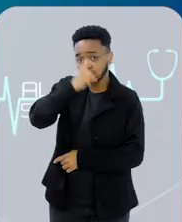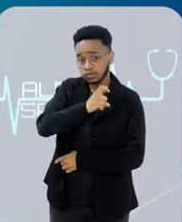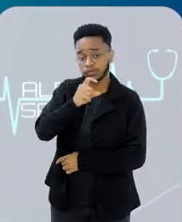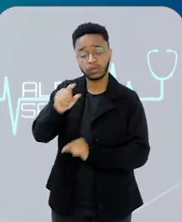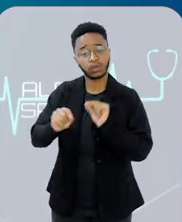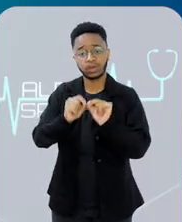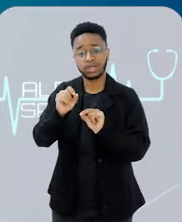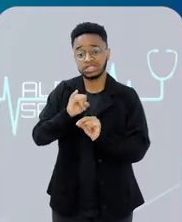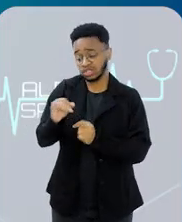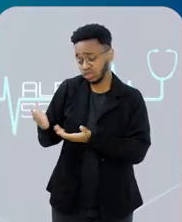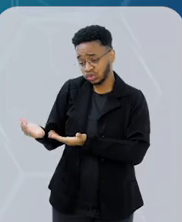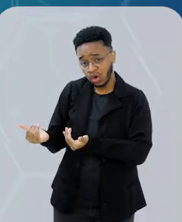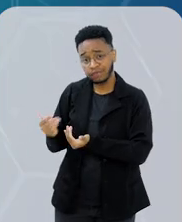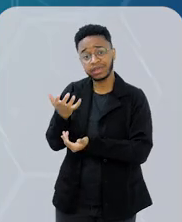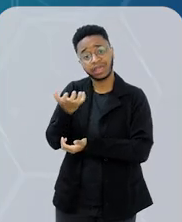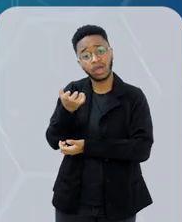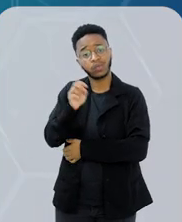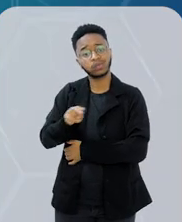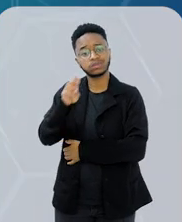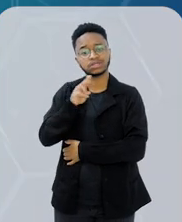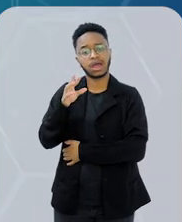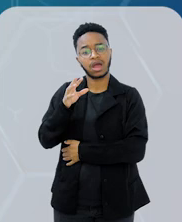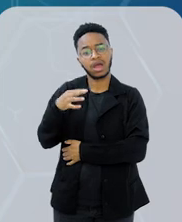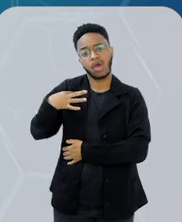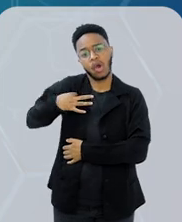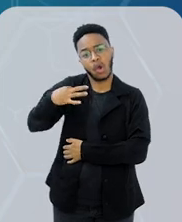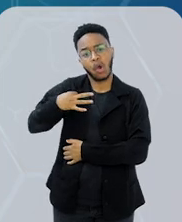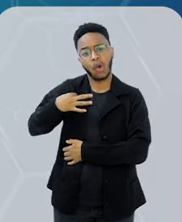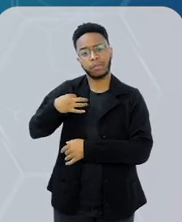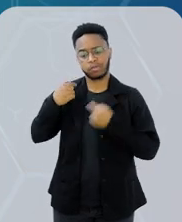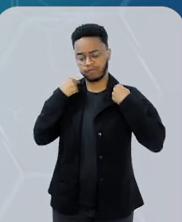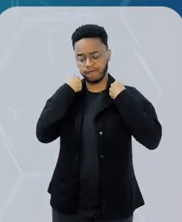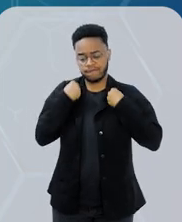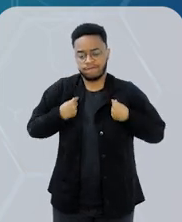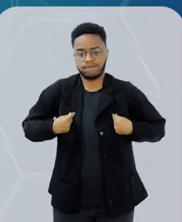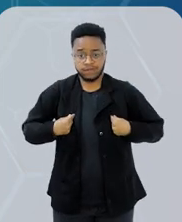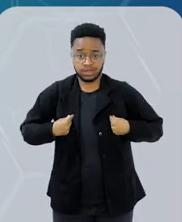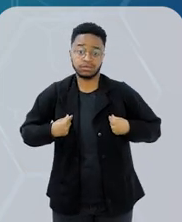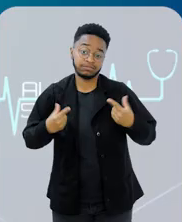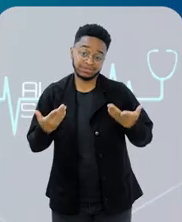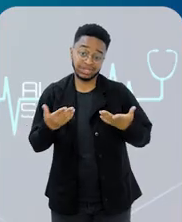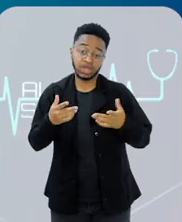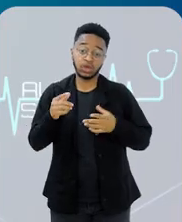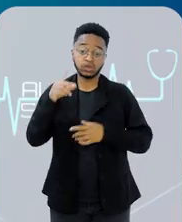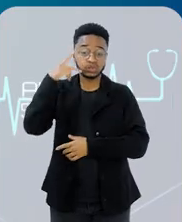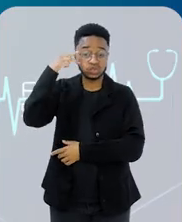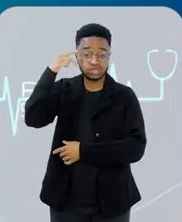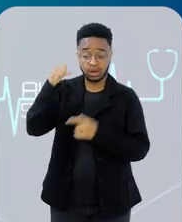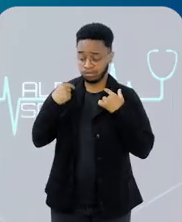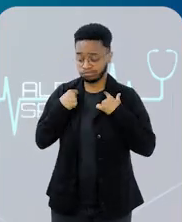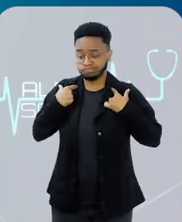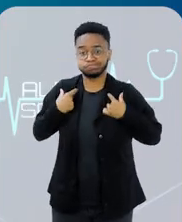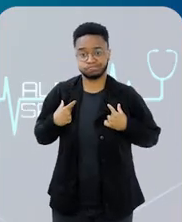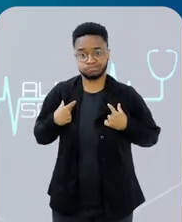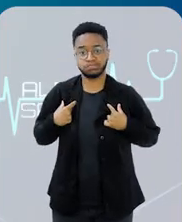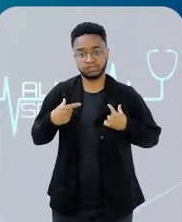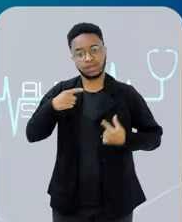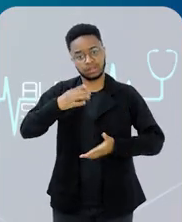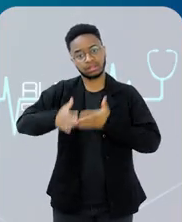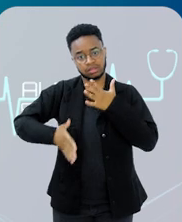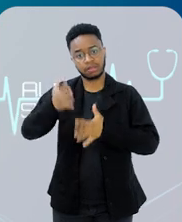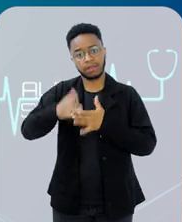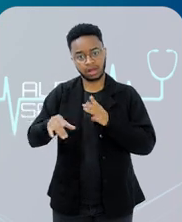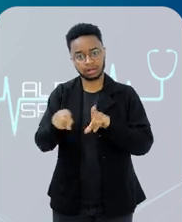dificuldade, porque as mais jovens querem usar roupas, às vezes, um pouco mais decotadas, etc., e esses sutiãs trazem também